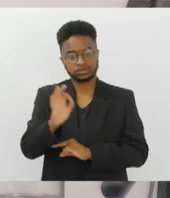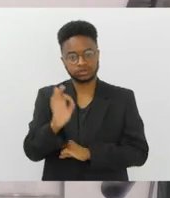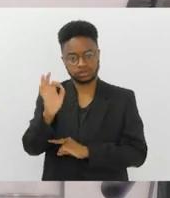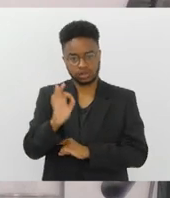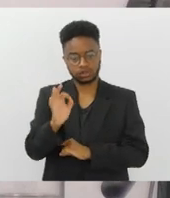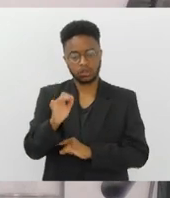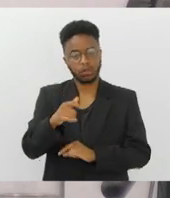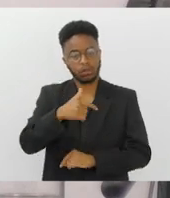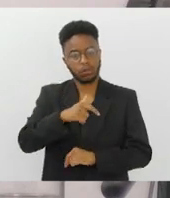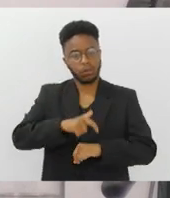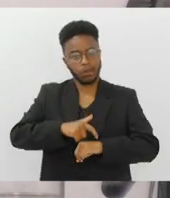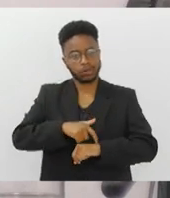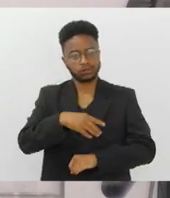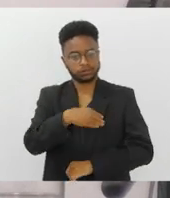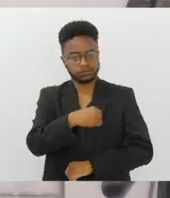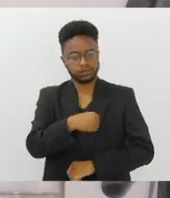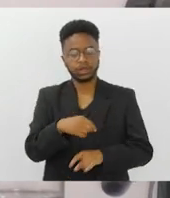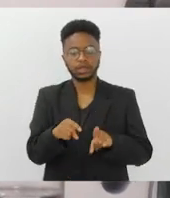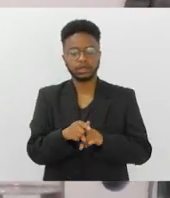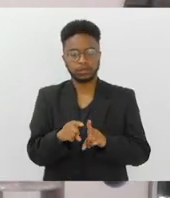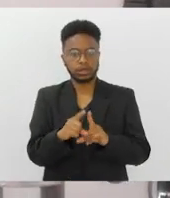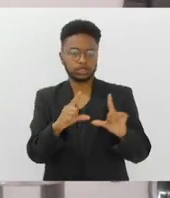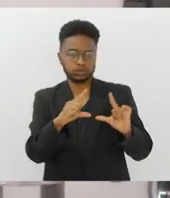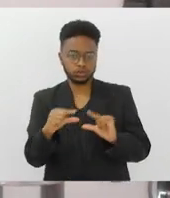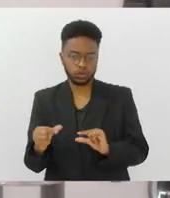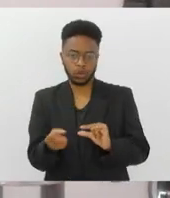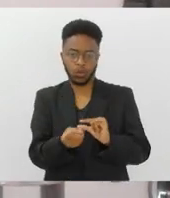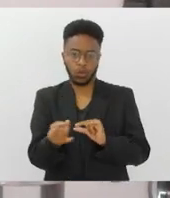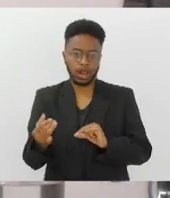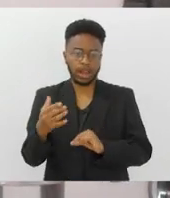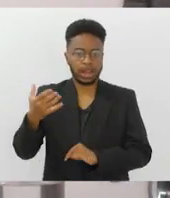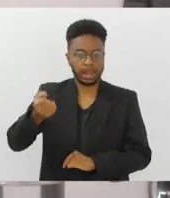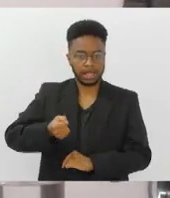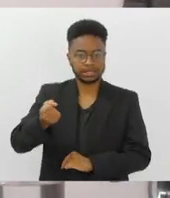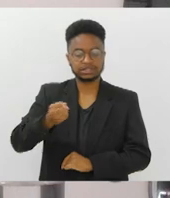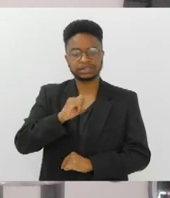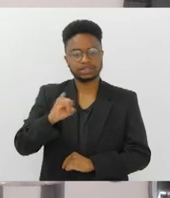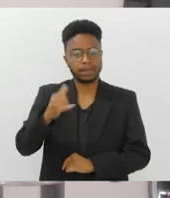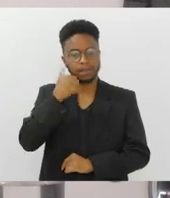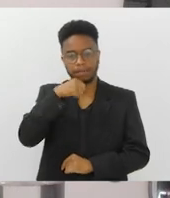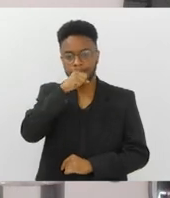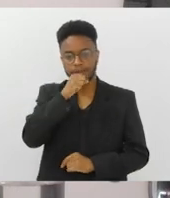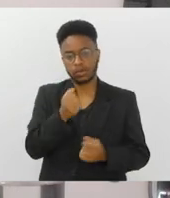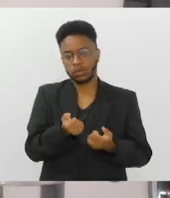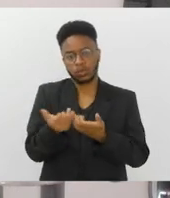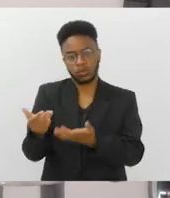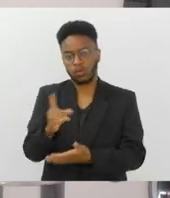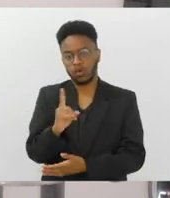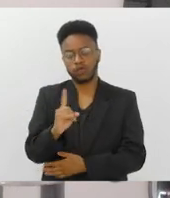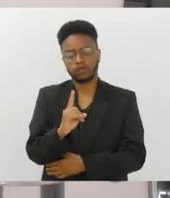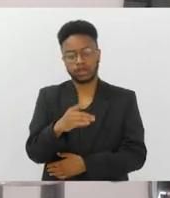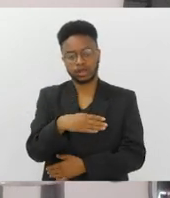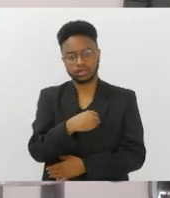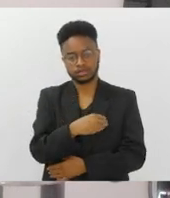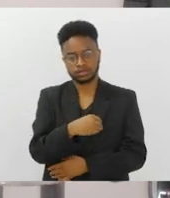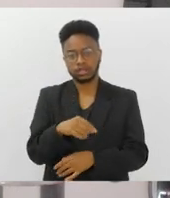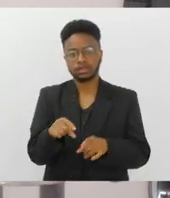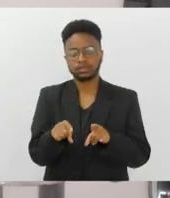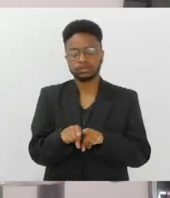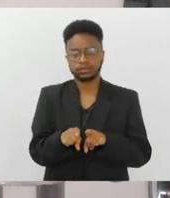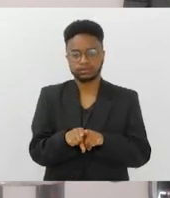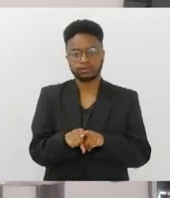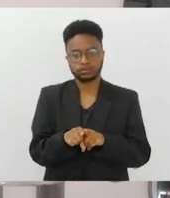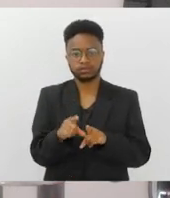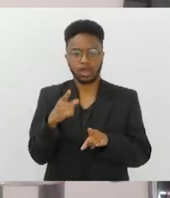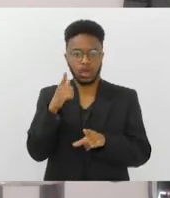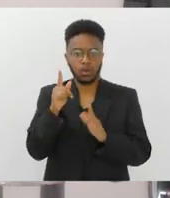A produção de leite também diminui com o tempo, se a mãe não amamenta frequentemente essa criança, a